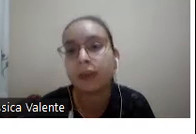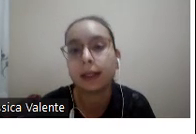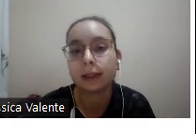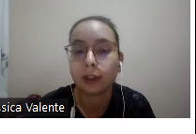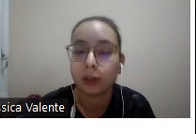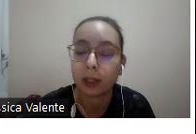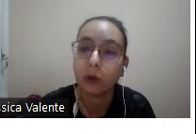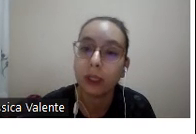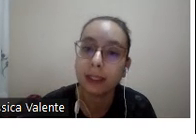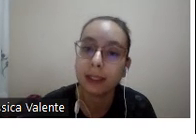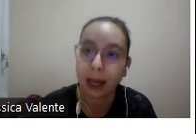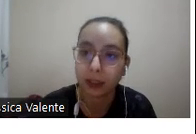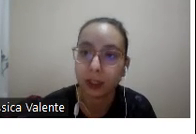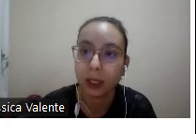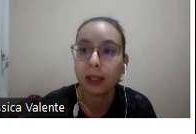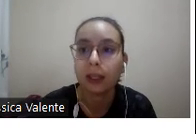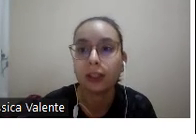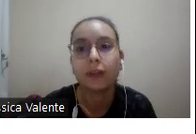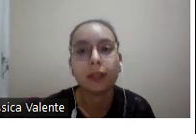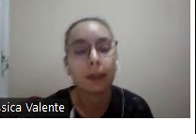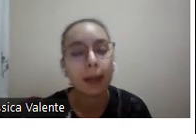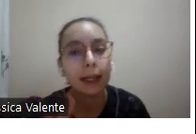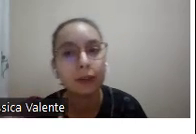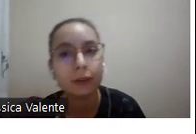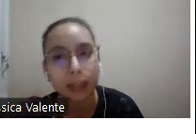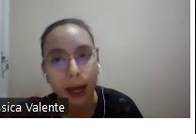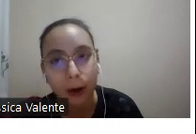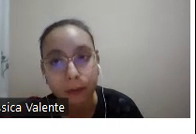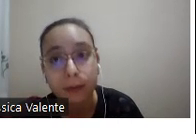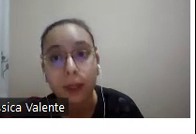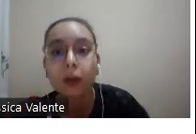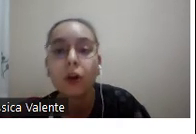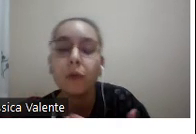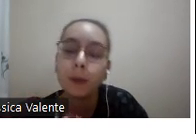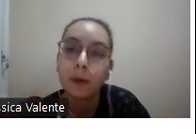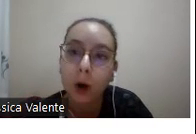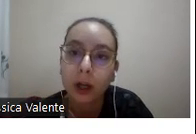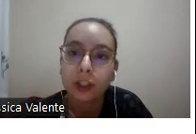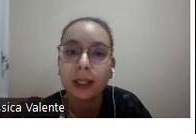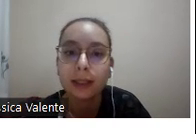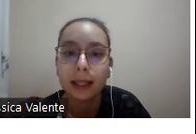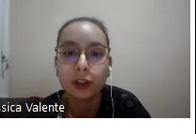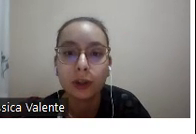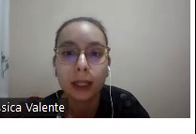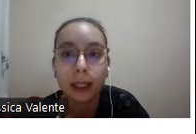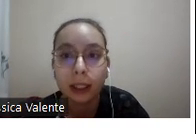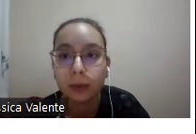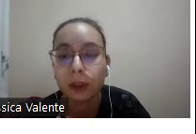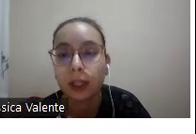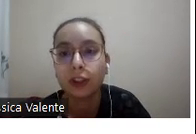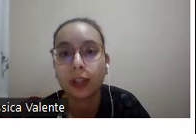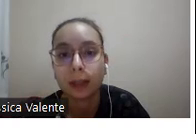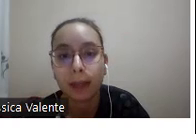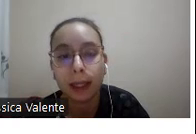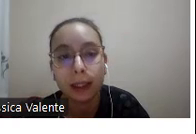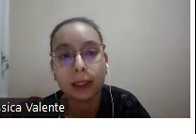Libras, a variação regional nos sinais. E a gente vai ter um trabalhinho no final com uma proposta desse regionalismo